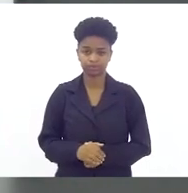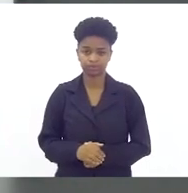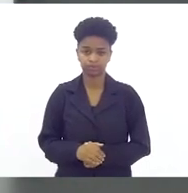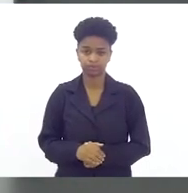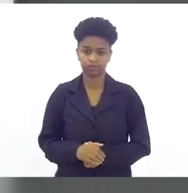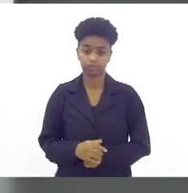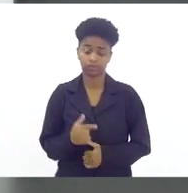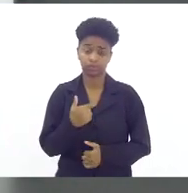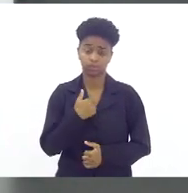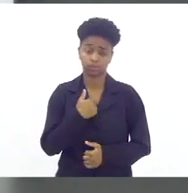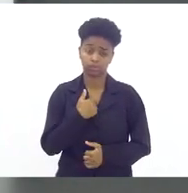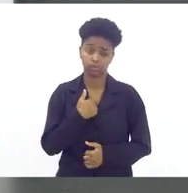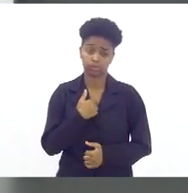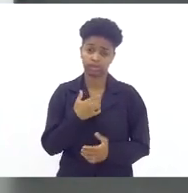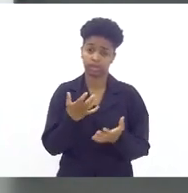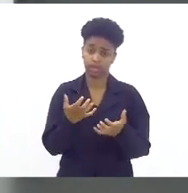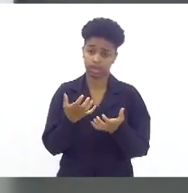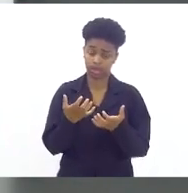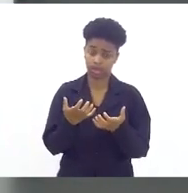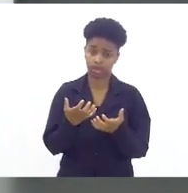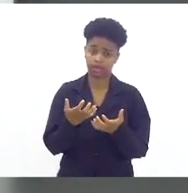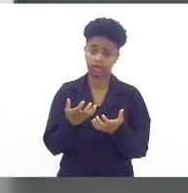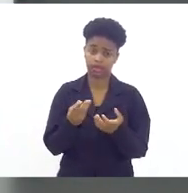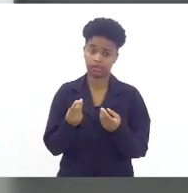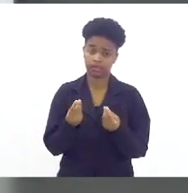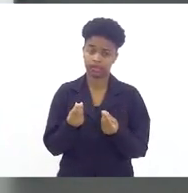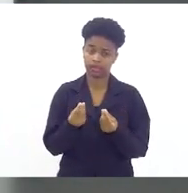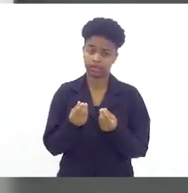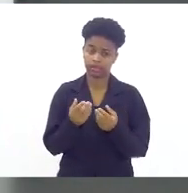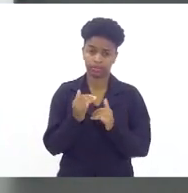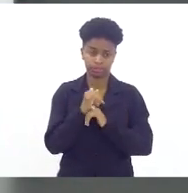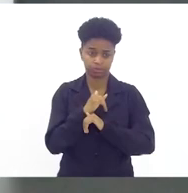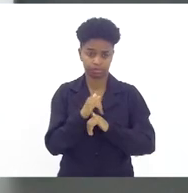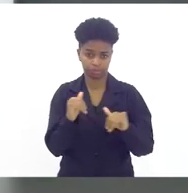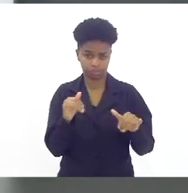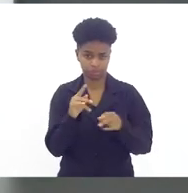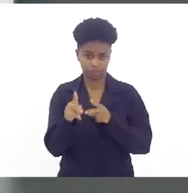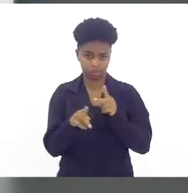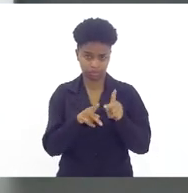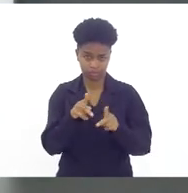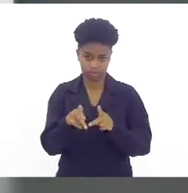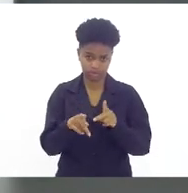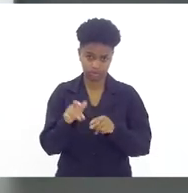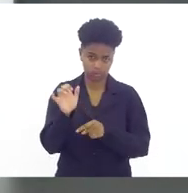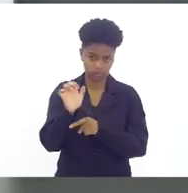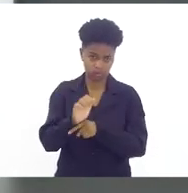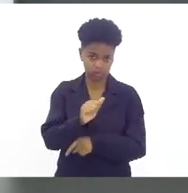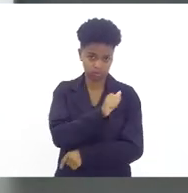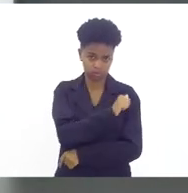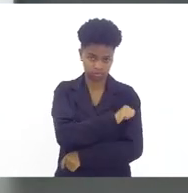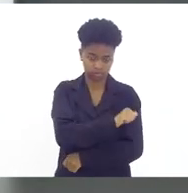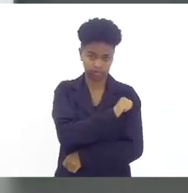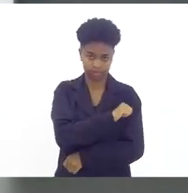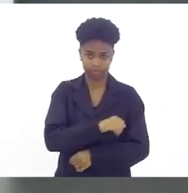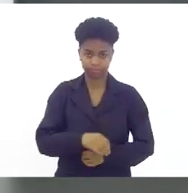eu gostaria de dirigir a população do estado do Rio de Janeiro